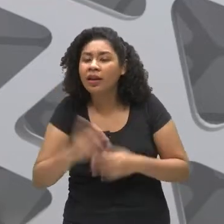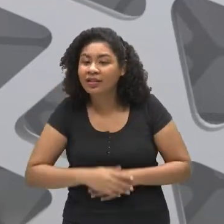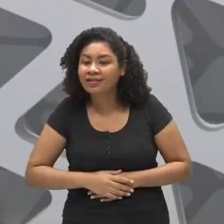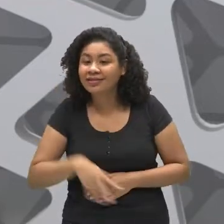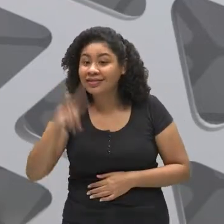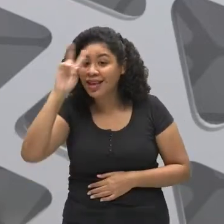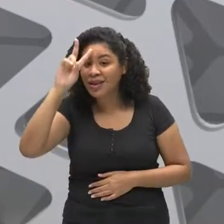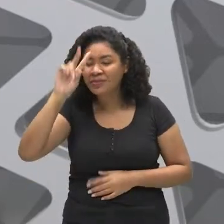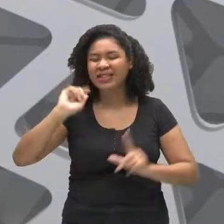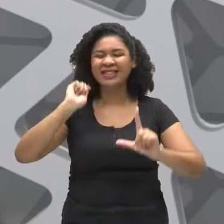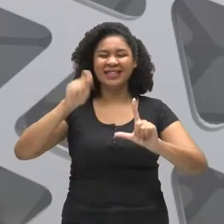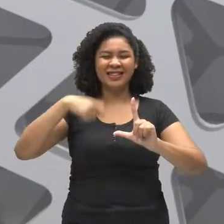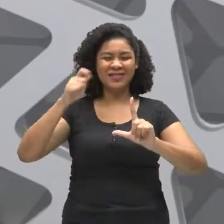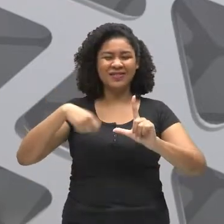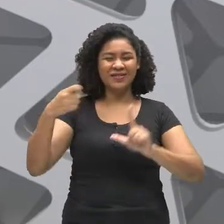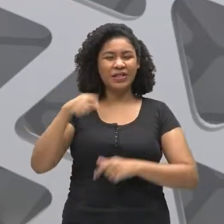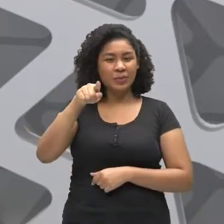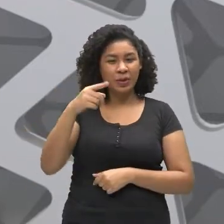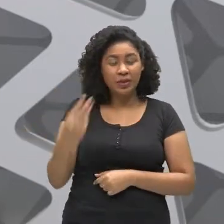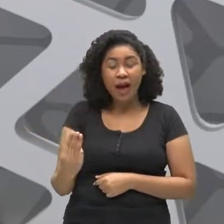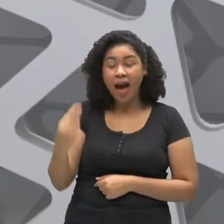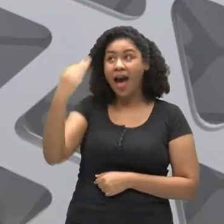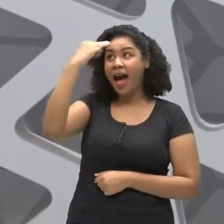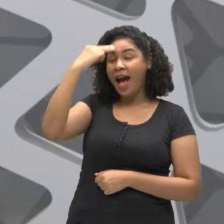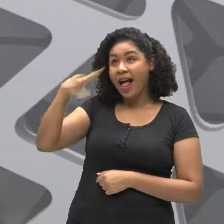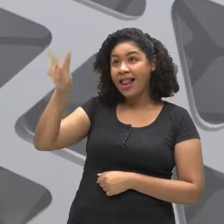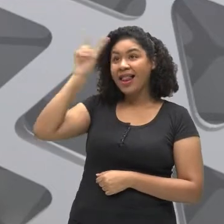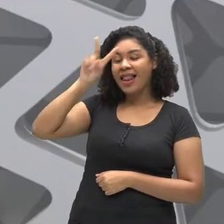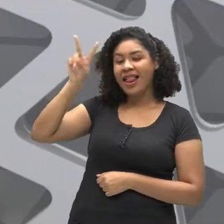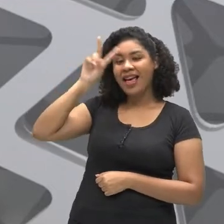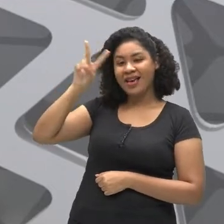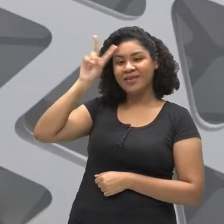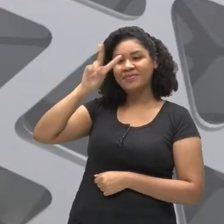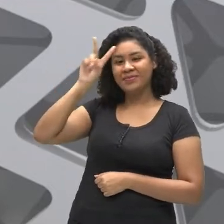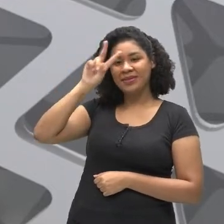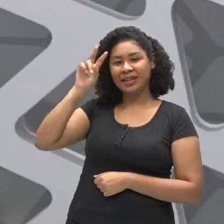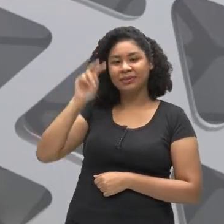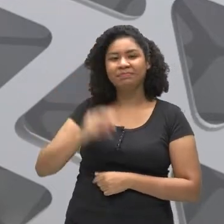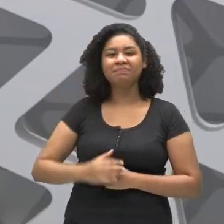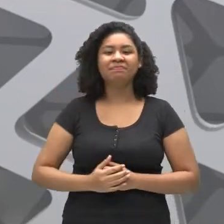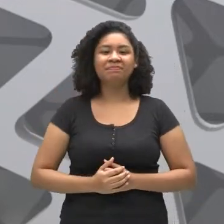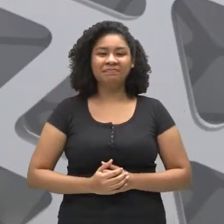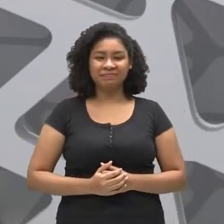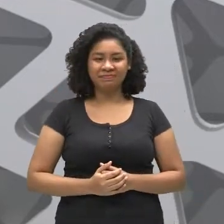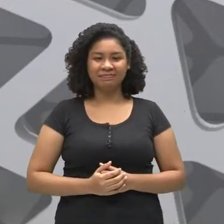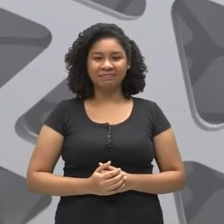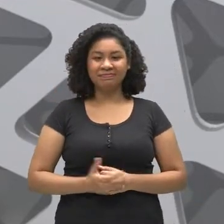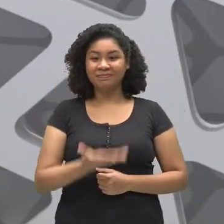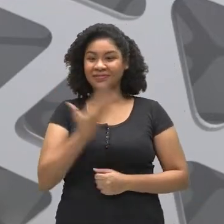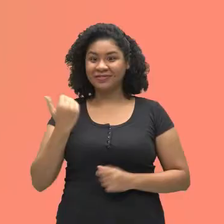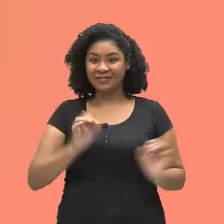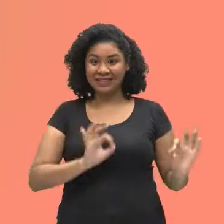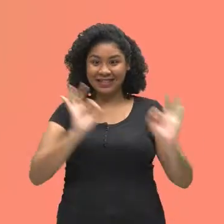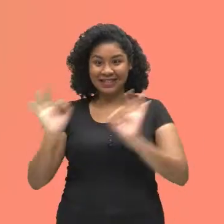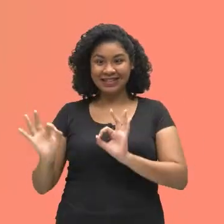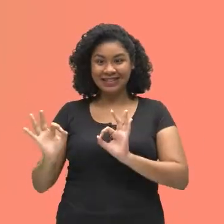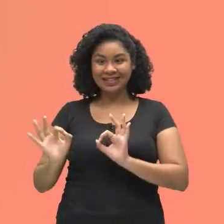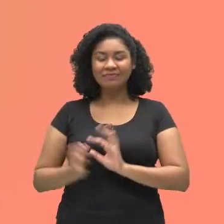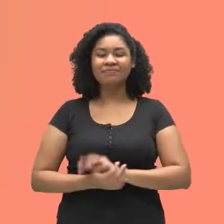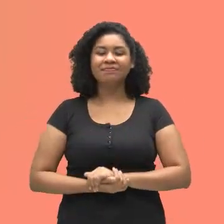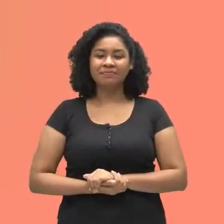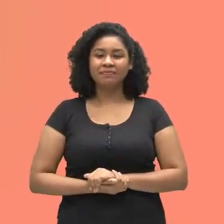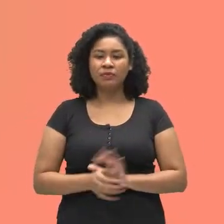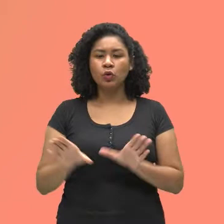vocês um vídeo para puxar o fio da memória, para vocês lembrarem por que a igreja estava naquela situação. Vamos lá recordar? A